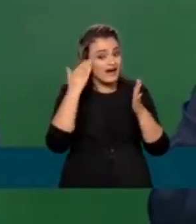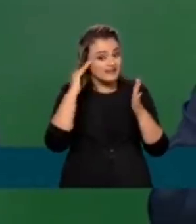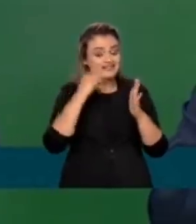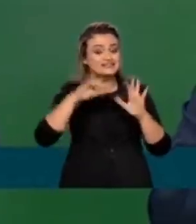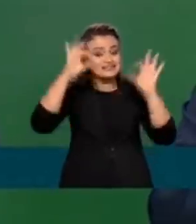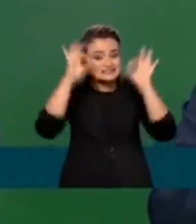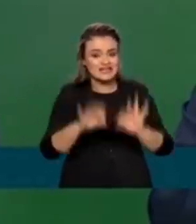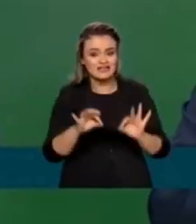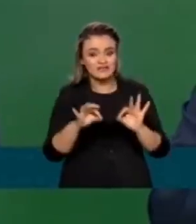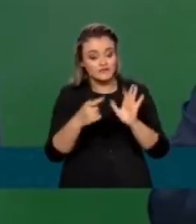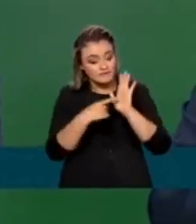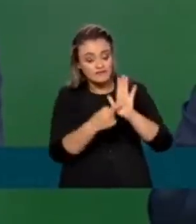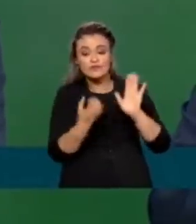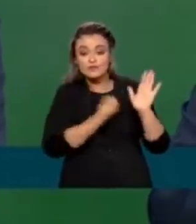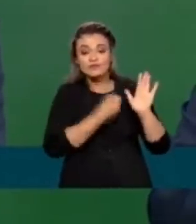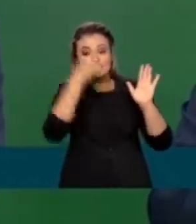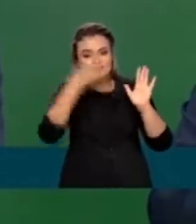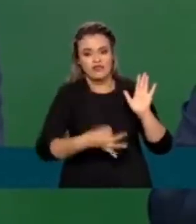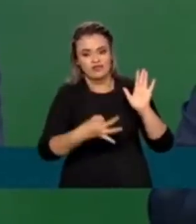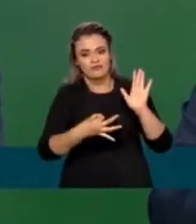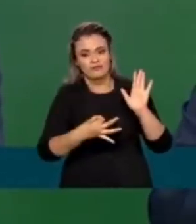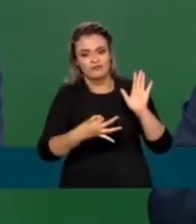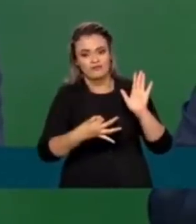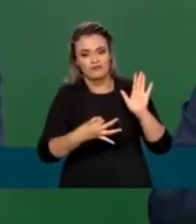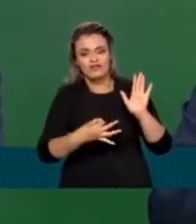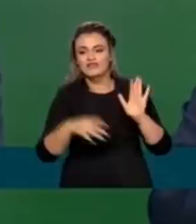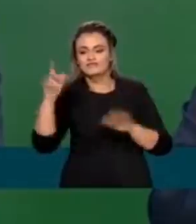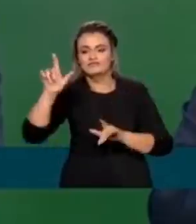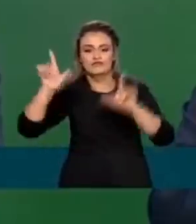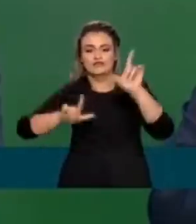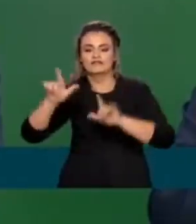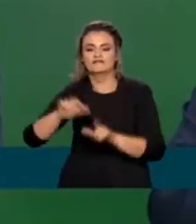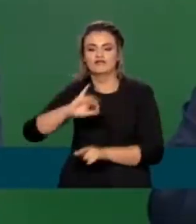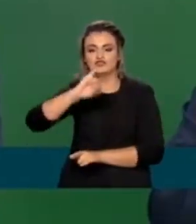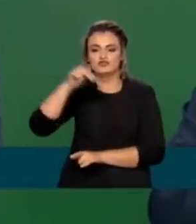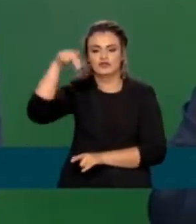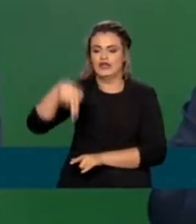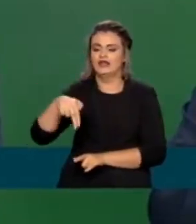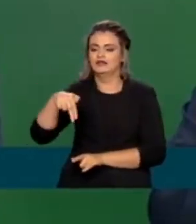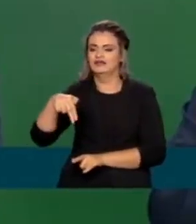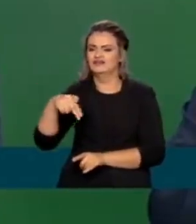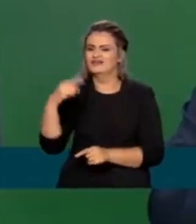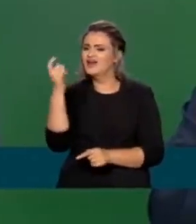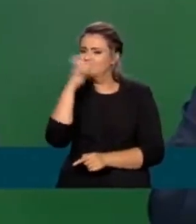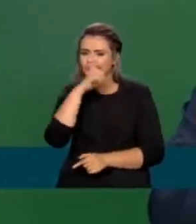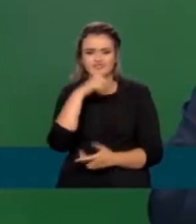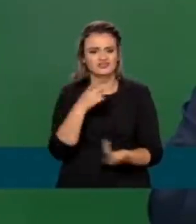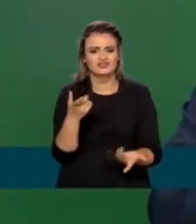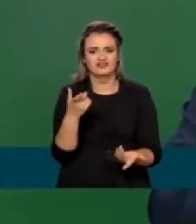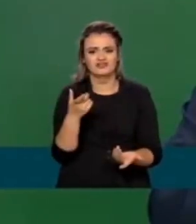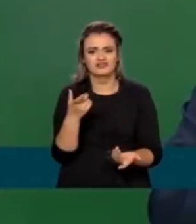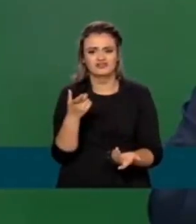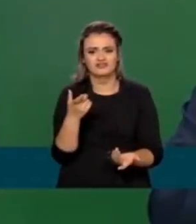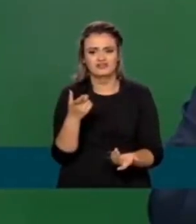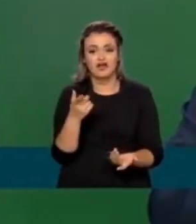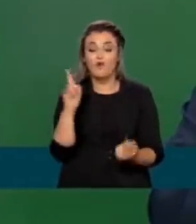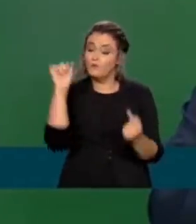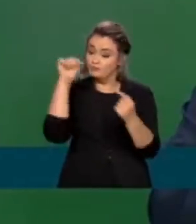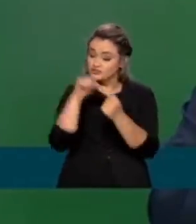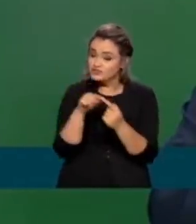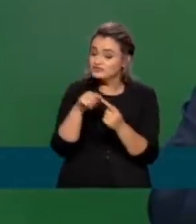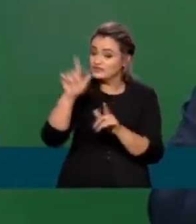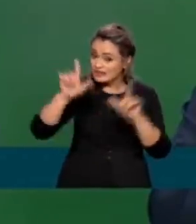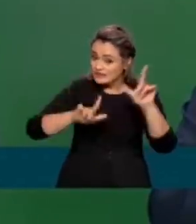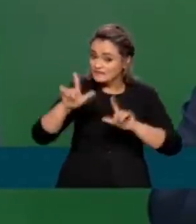números que foram apresentados no Jornal Nacional não correspondem à verdade. Eu acho que a missão de um bom órgão de